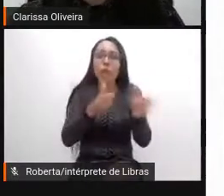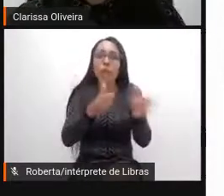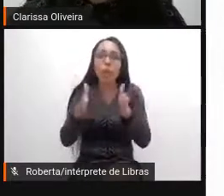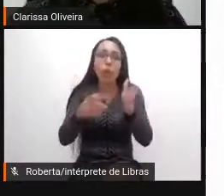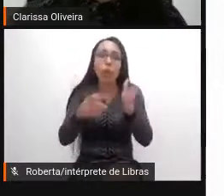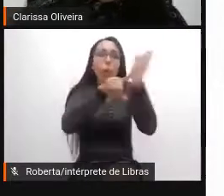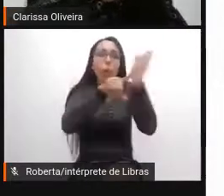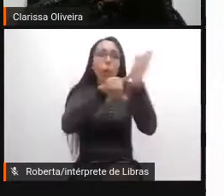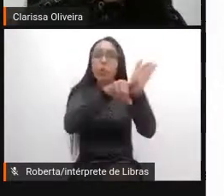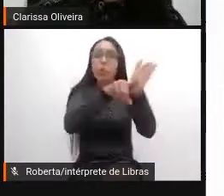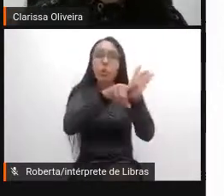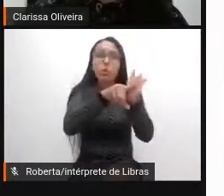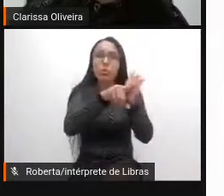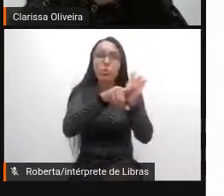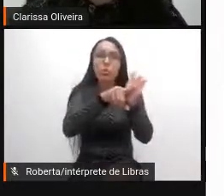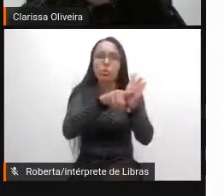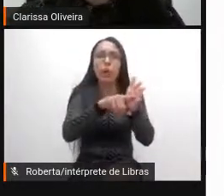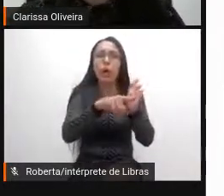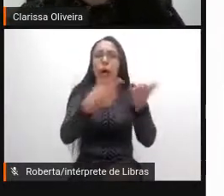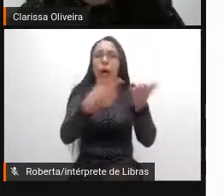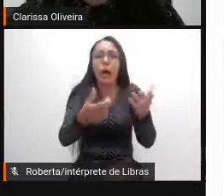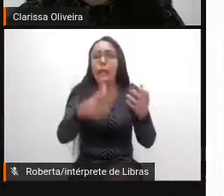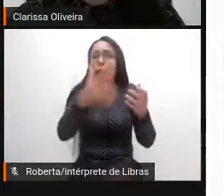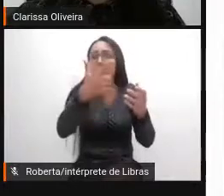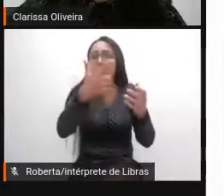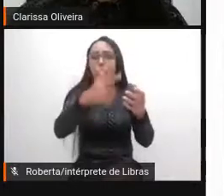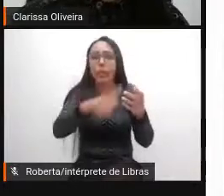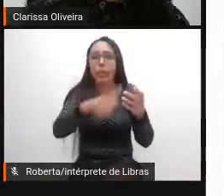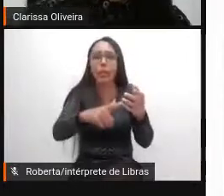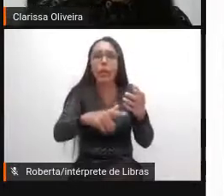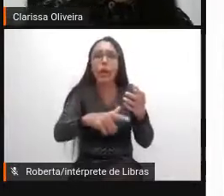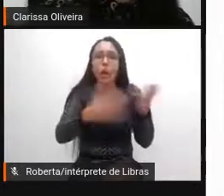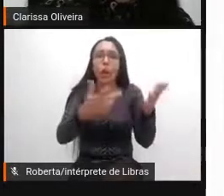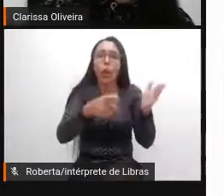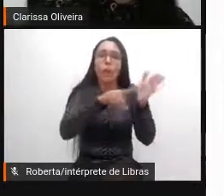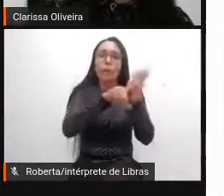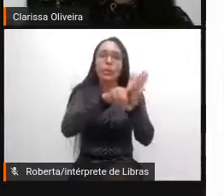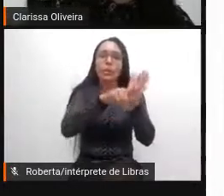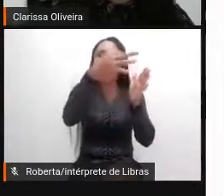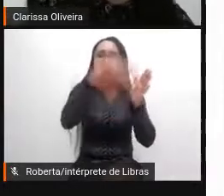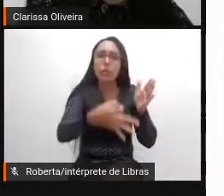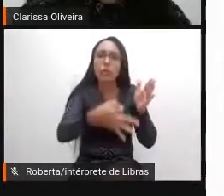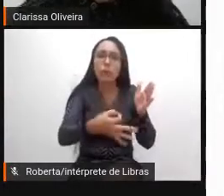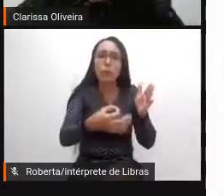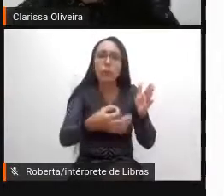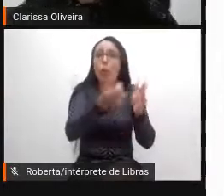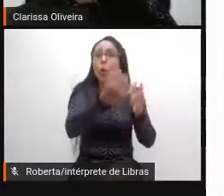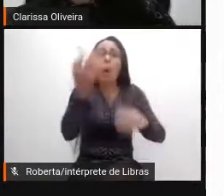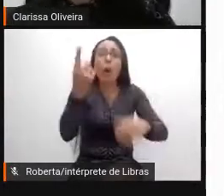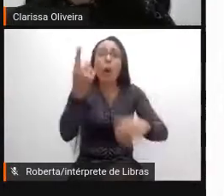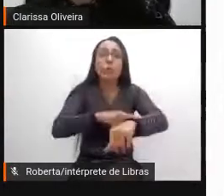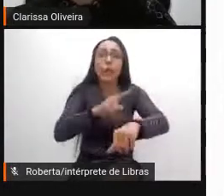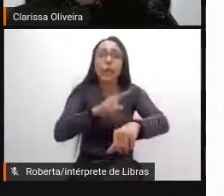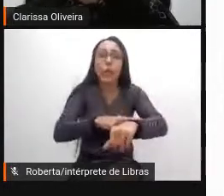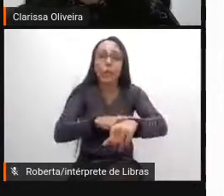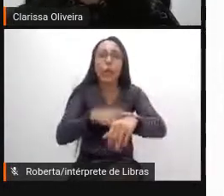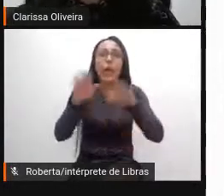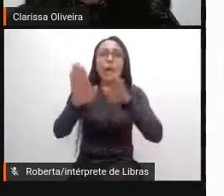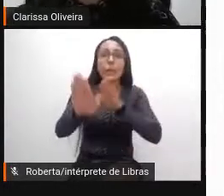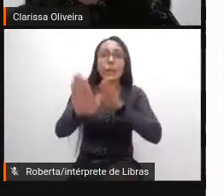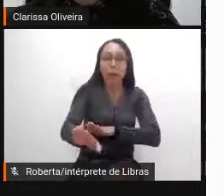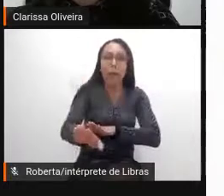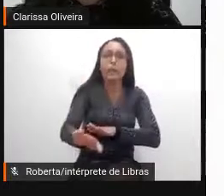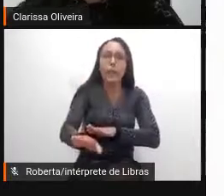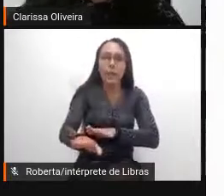têm um respaldo suficiente para determinar por quanto tempo ele fica num tecido, por quanto tempo ele fica numa sola